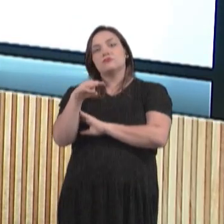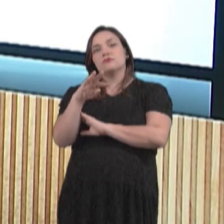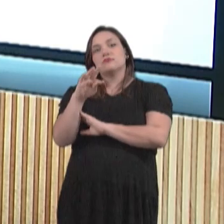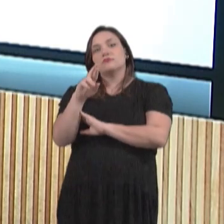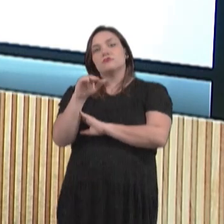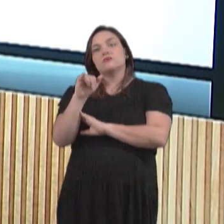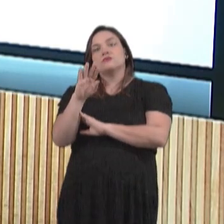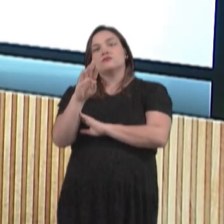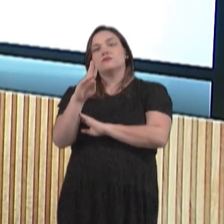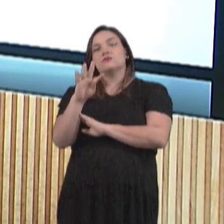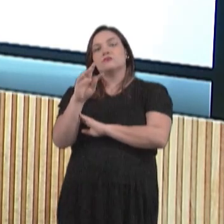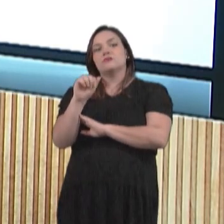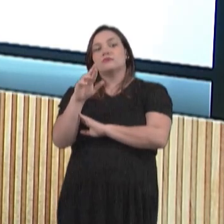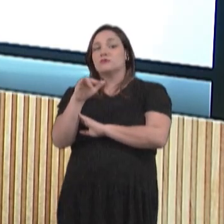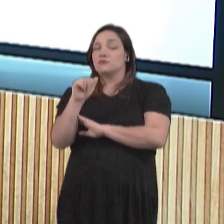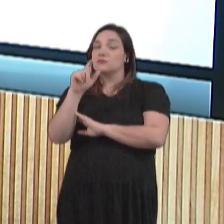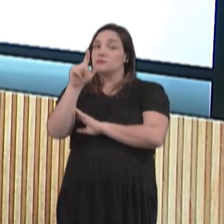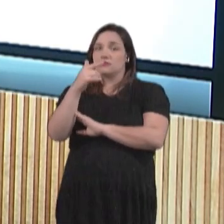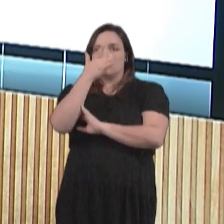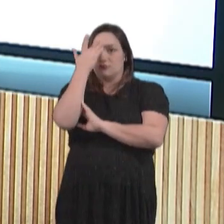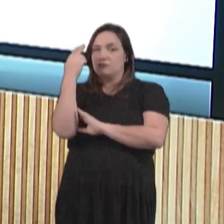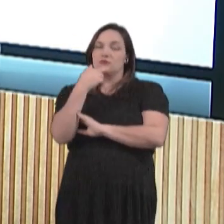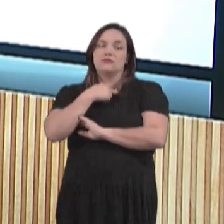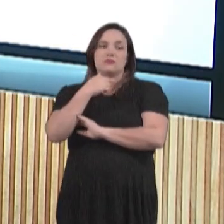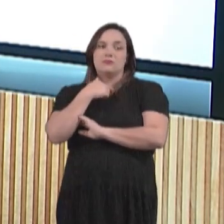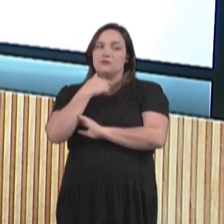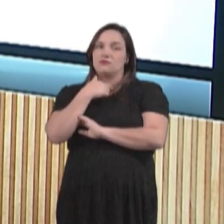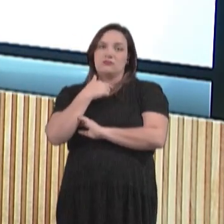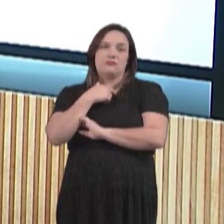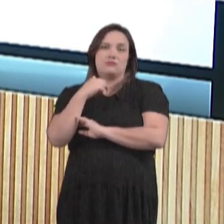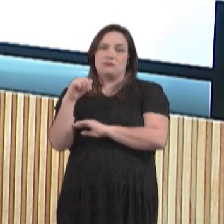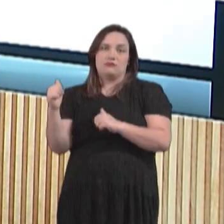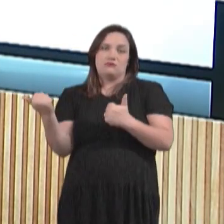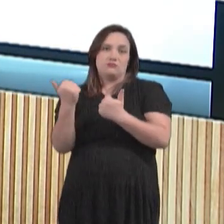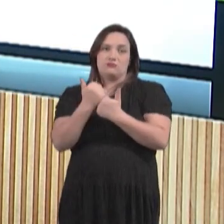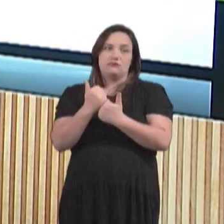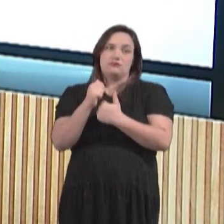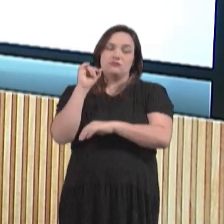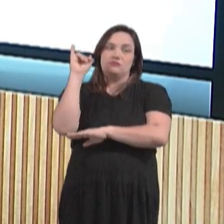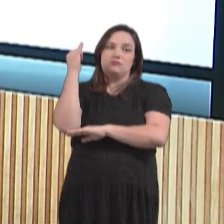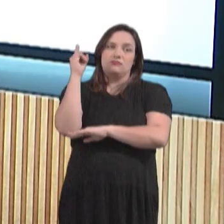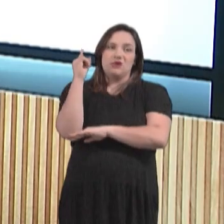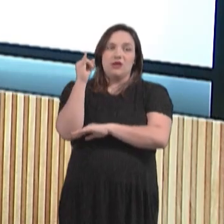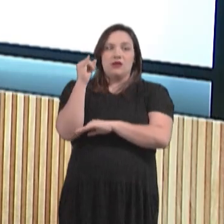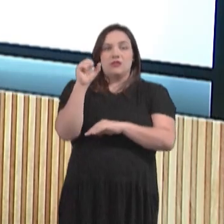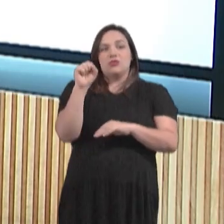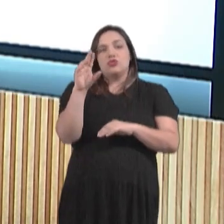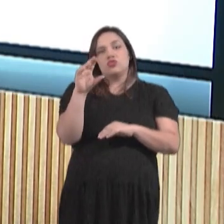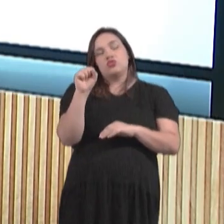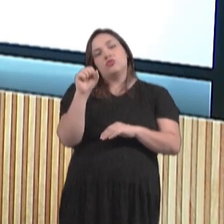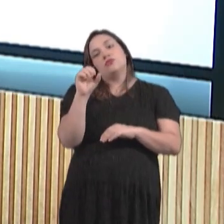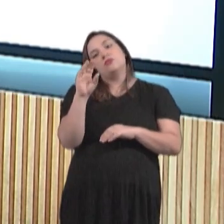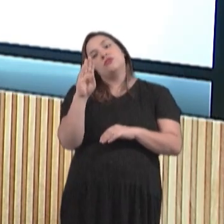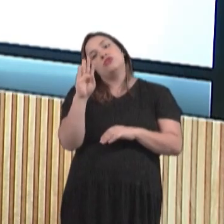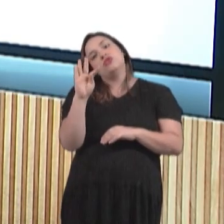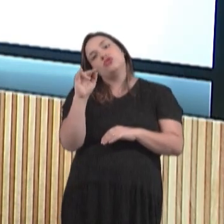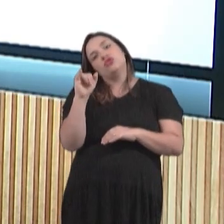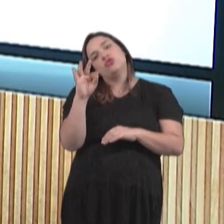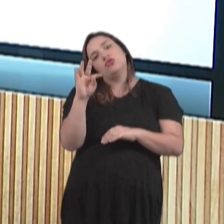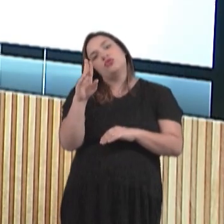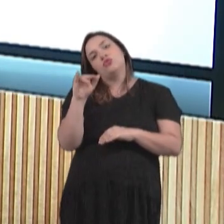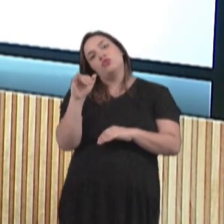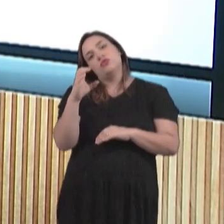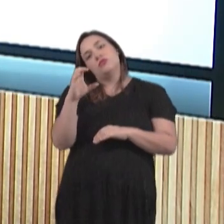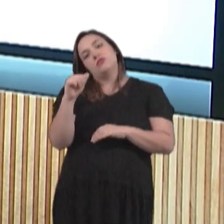direito a esse contribuinte de fazer uso da substituição tributária. A substituição tributária é uma ferramenta que facilita o recolhimento de